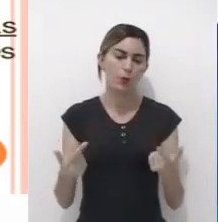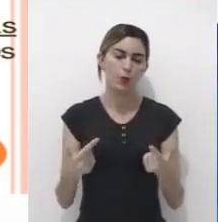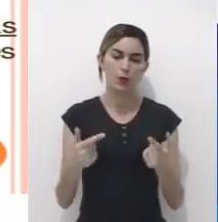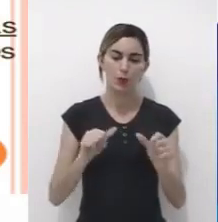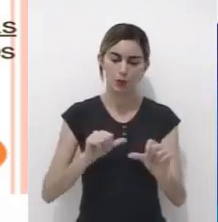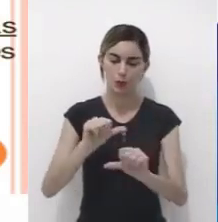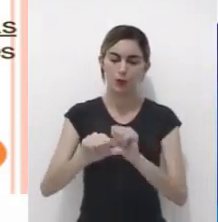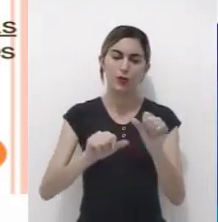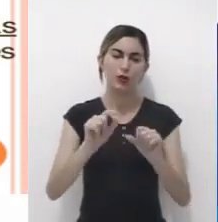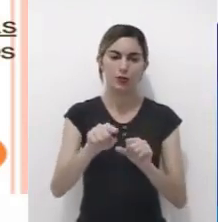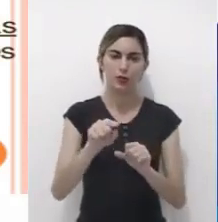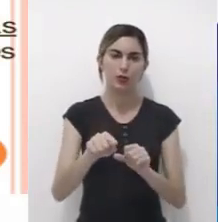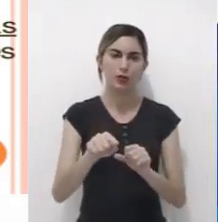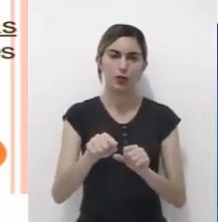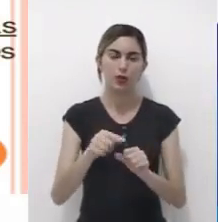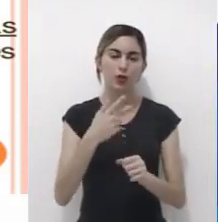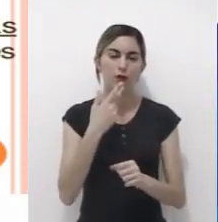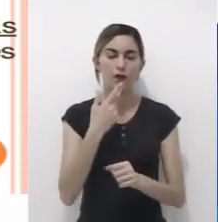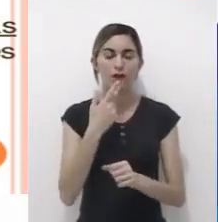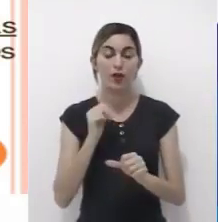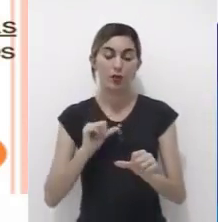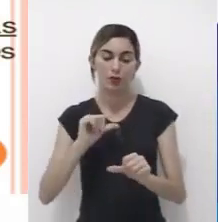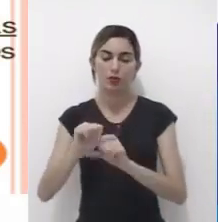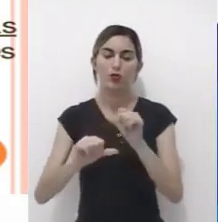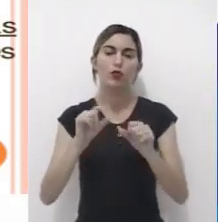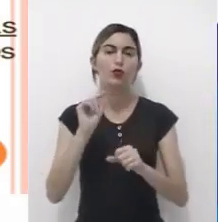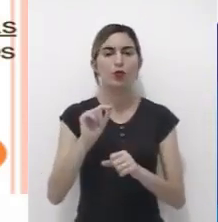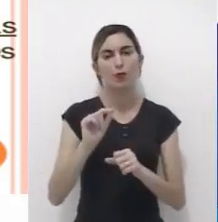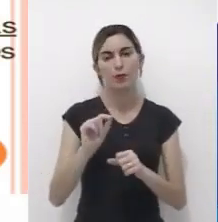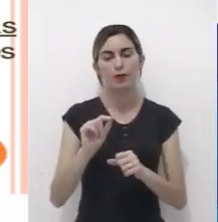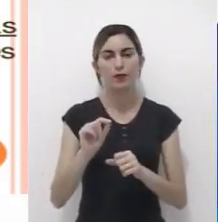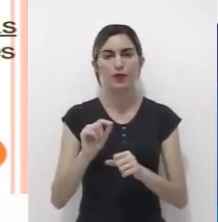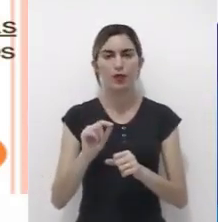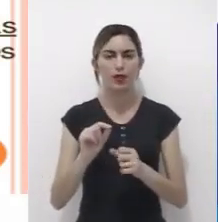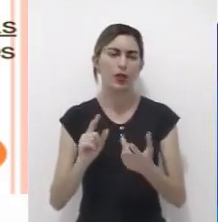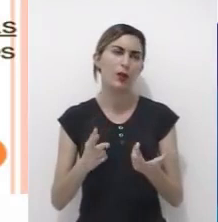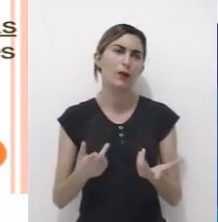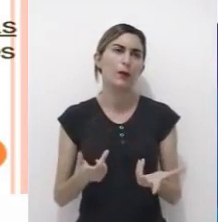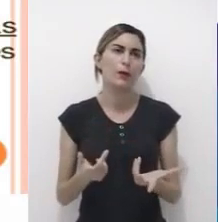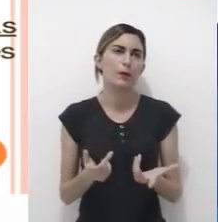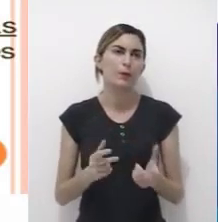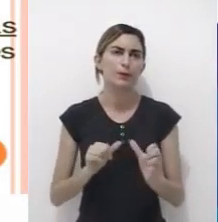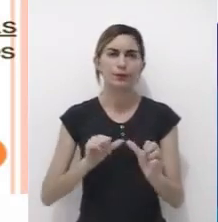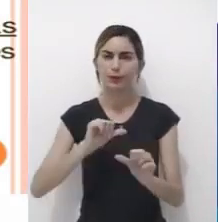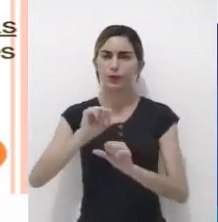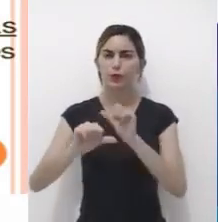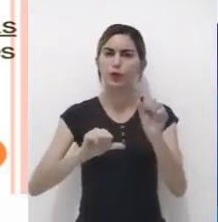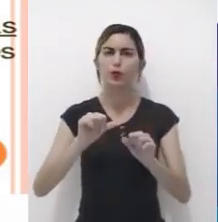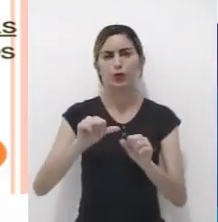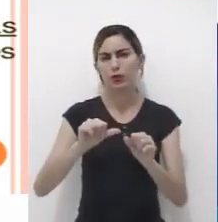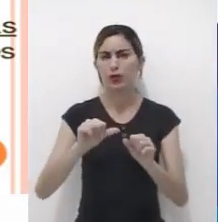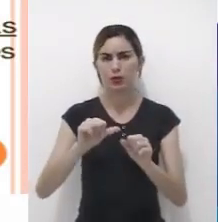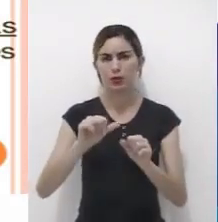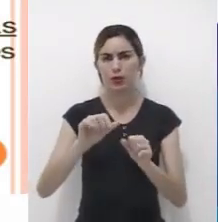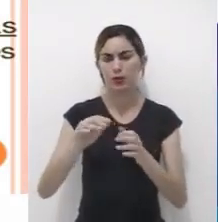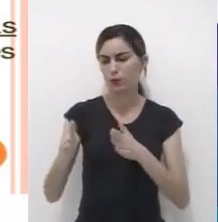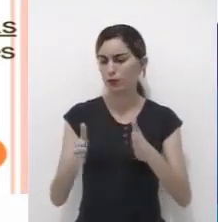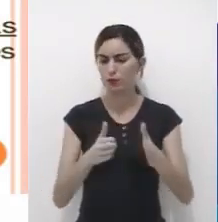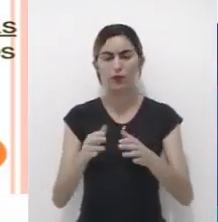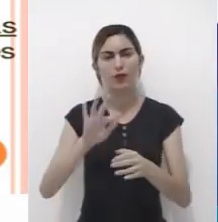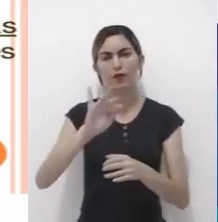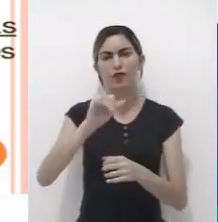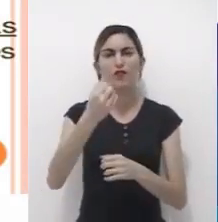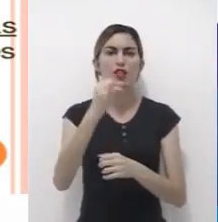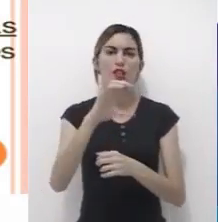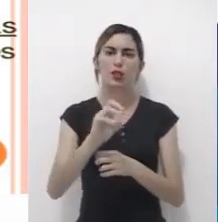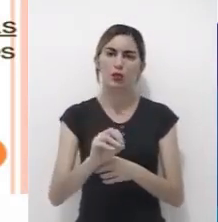ela vai passar por uma transformação. Quando eu falo de transformação, estou falando ali da mudança de estado físico. Ela